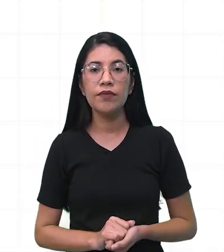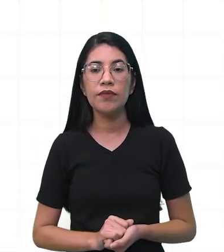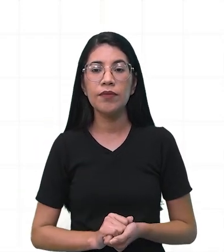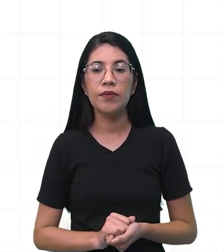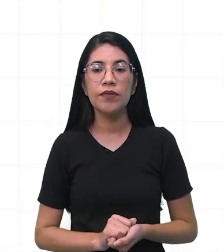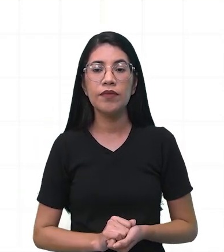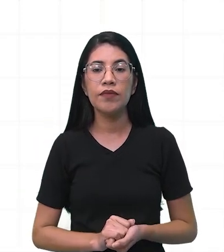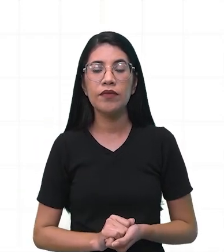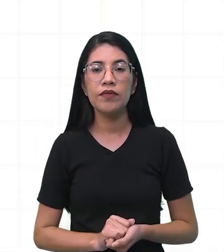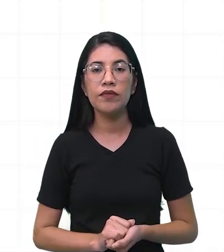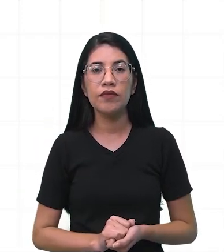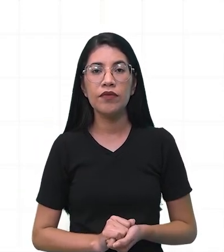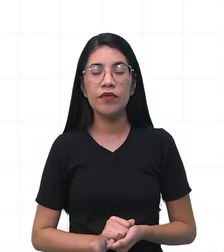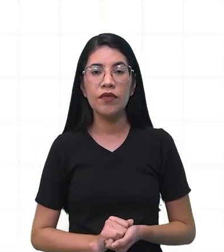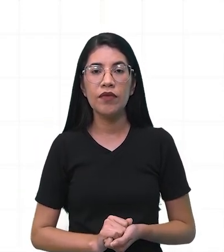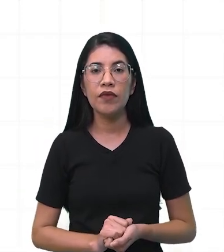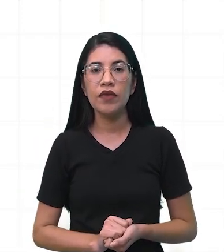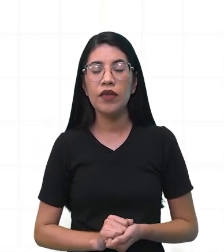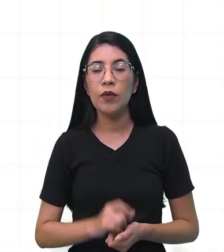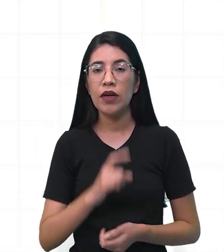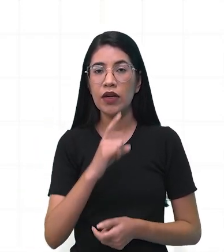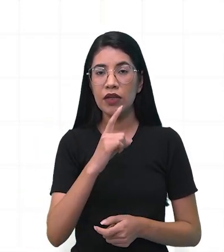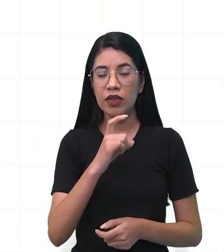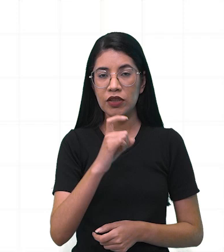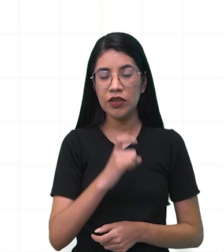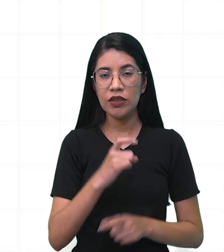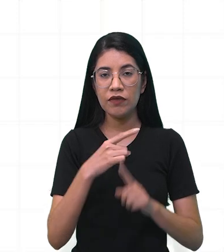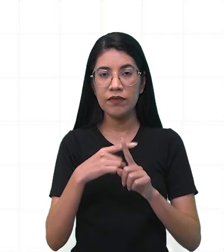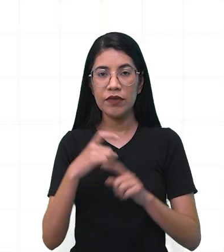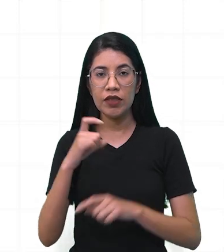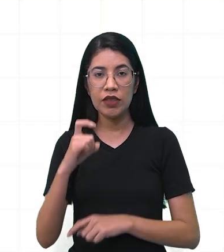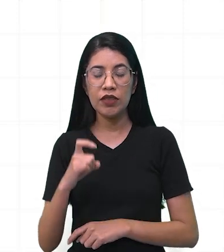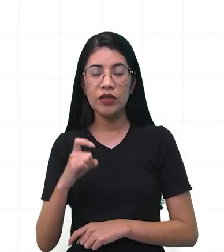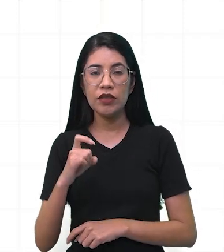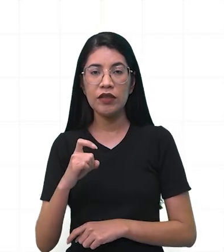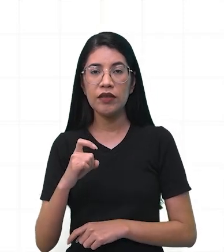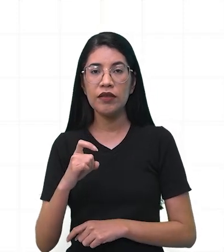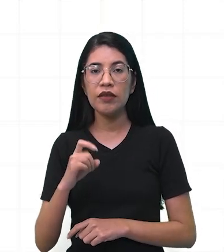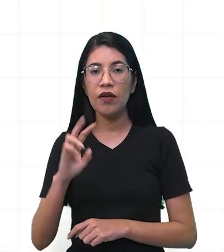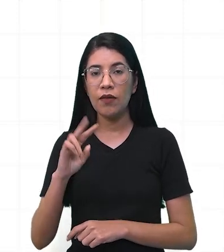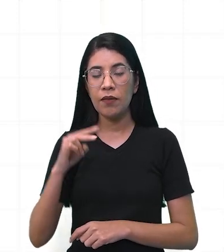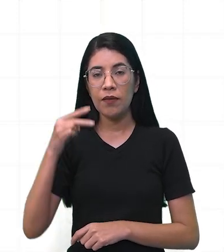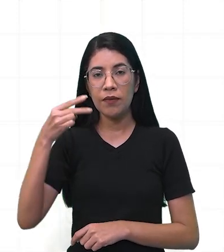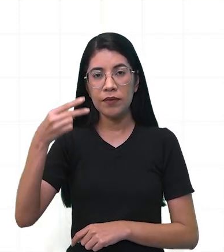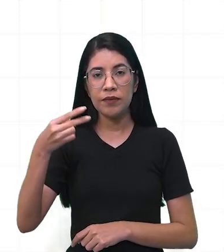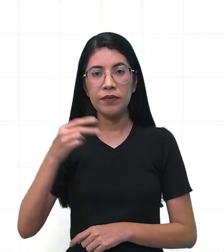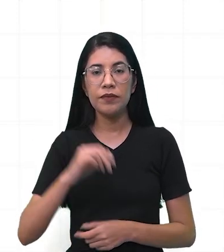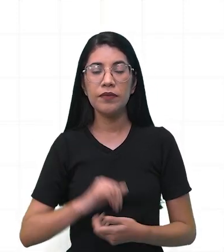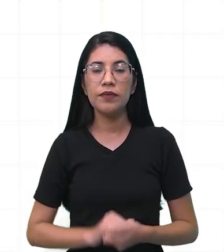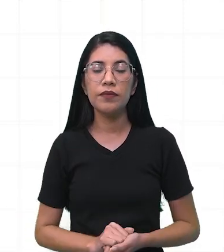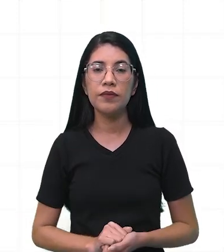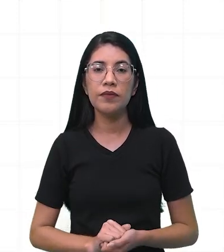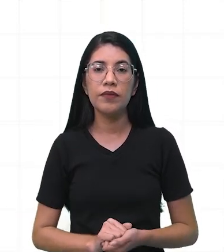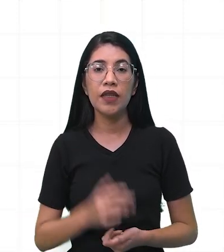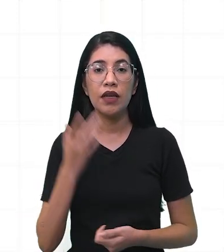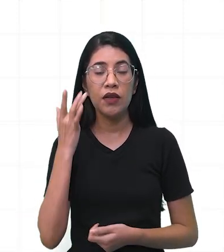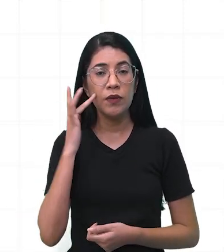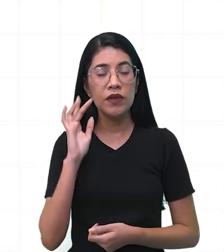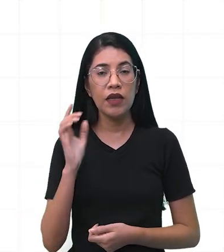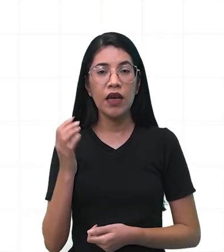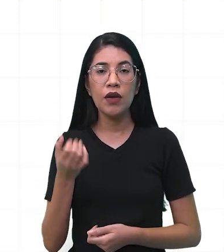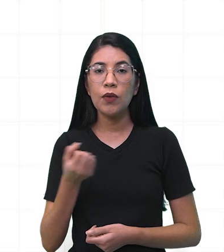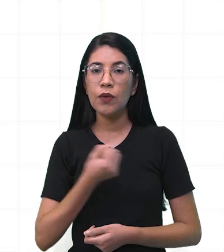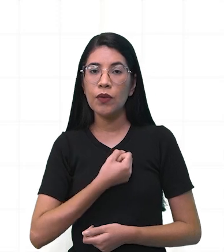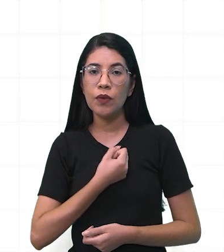é ele vezes ele mesmo. Ou seja, um número ao quadrado é um número elevado a 2, certo? Eu não sei qual é esse